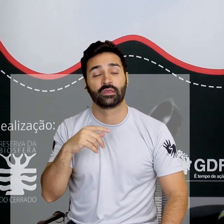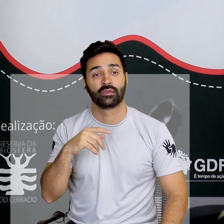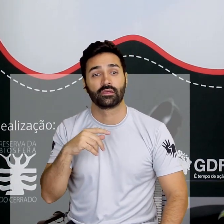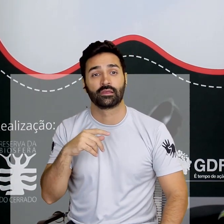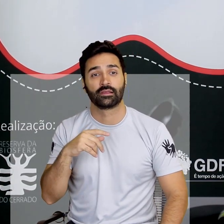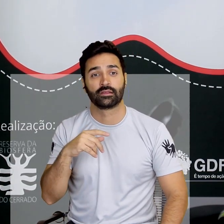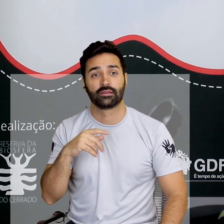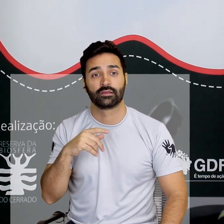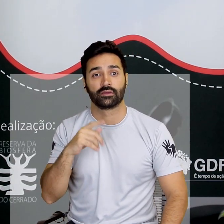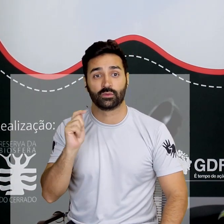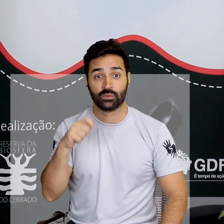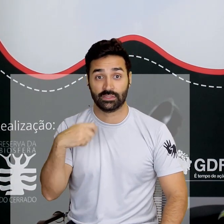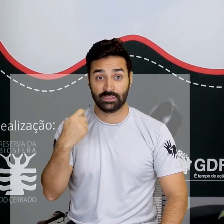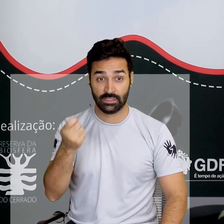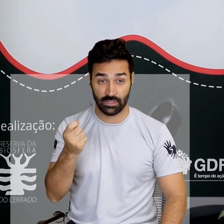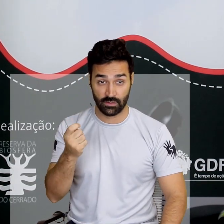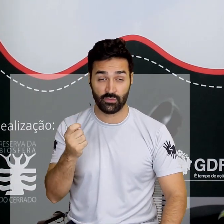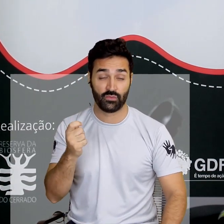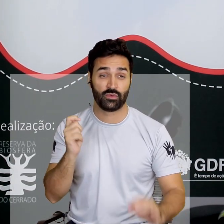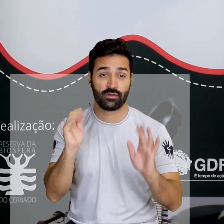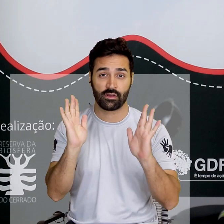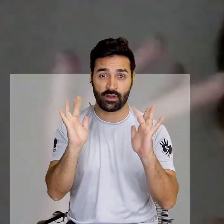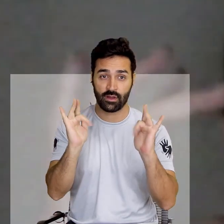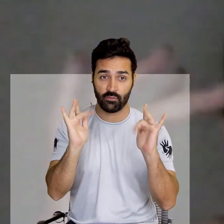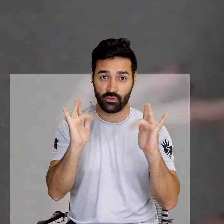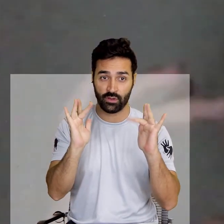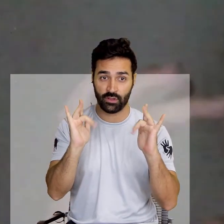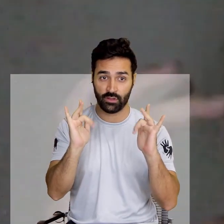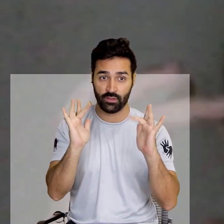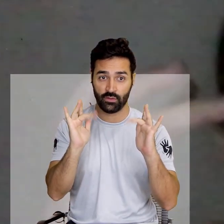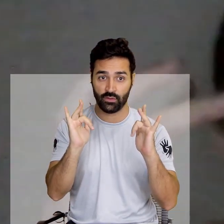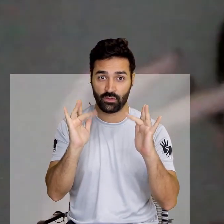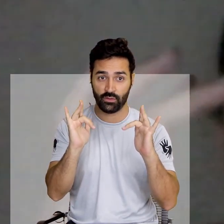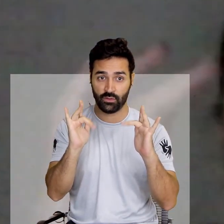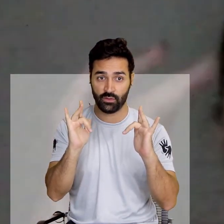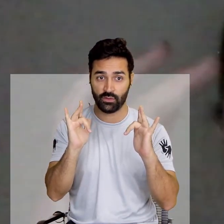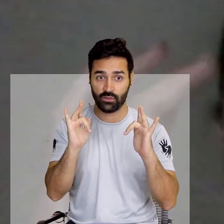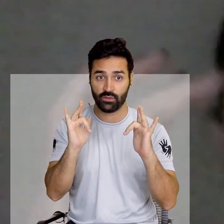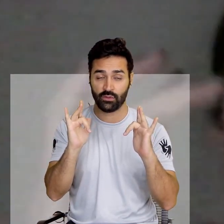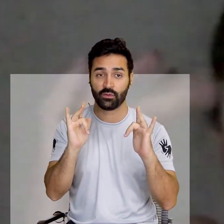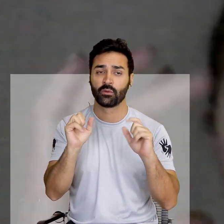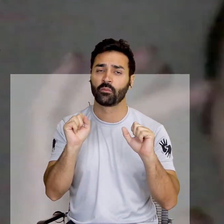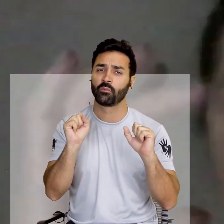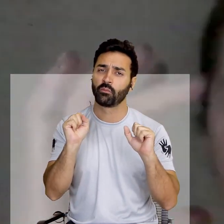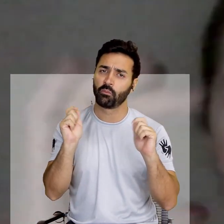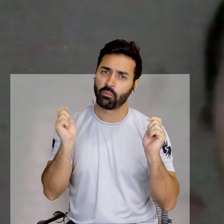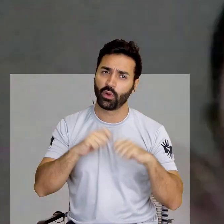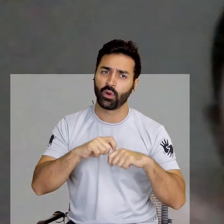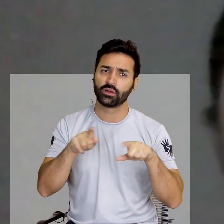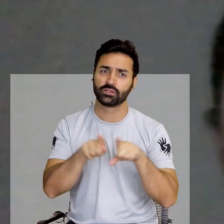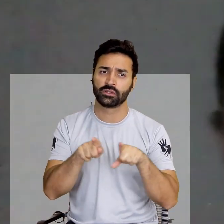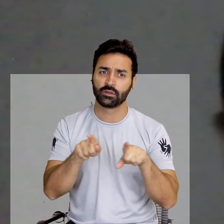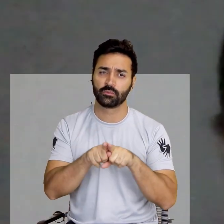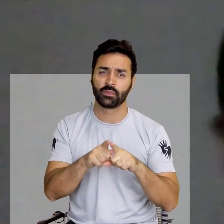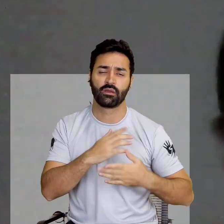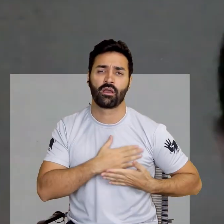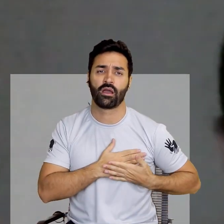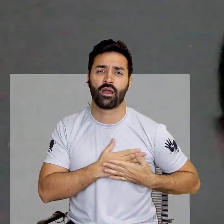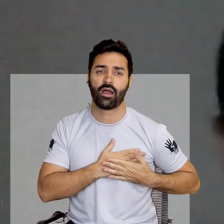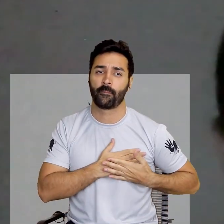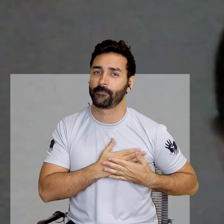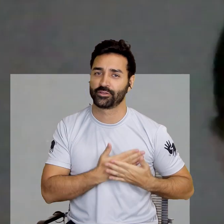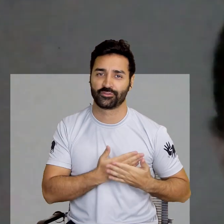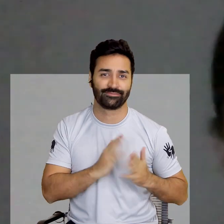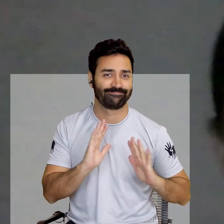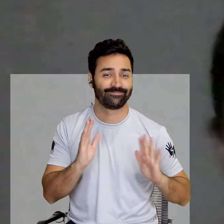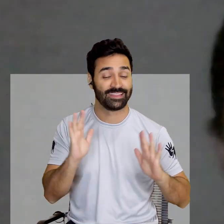O sinal de namorados, né? Isso. Pode ser também apaixonados? Não.